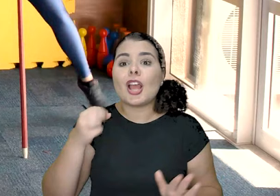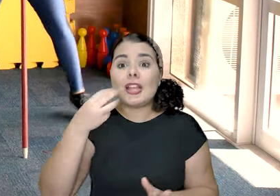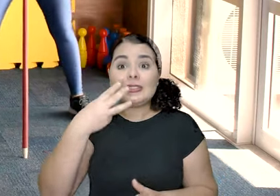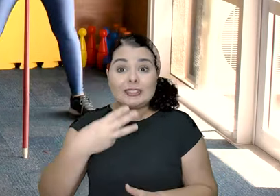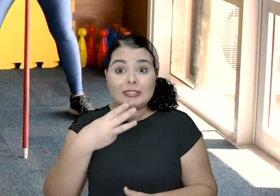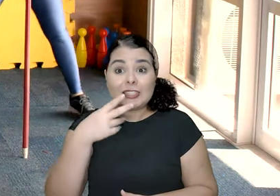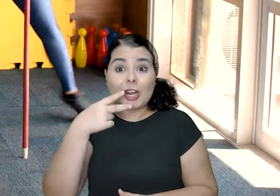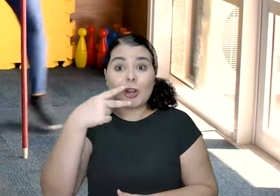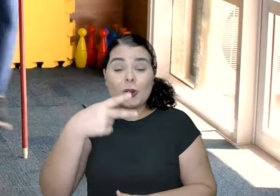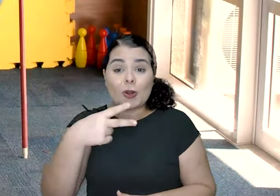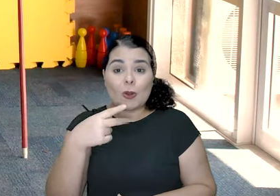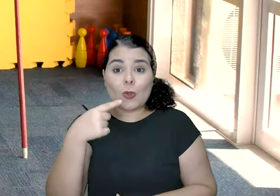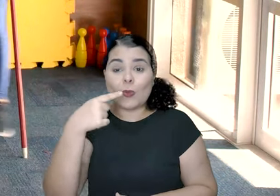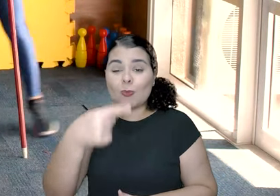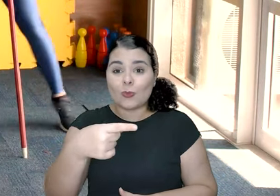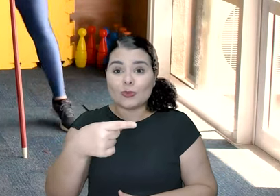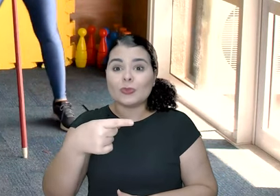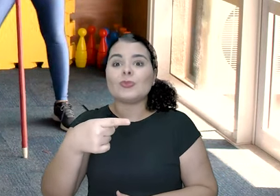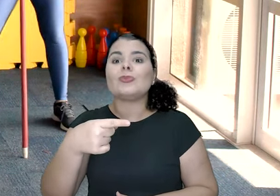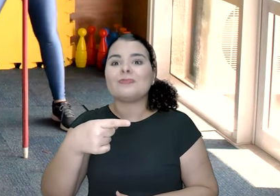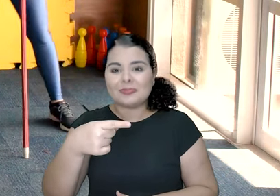3, 2, 1.